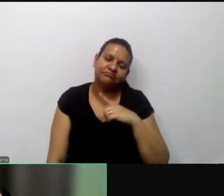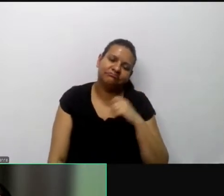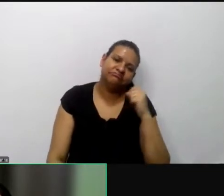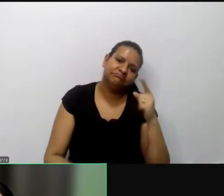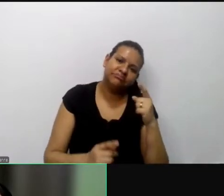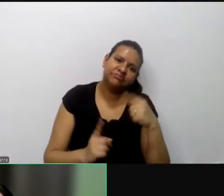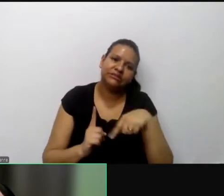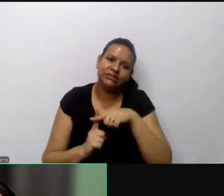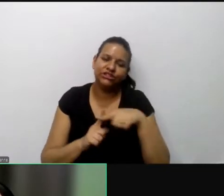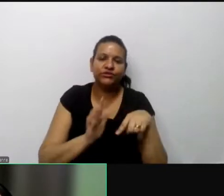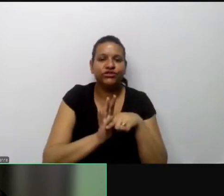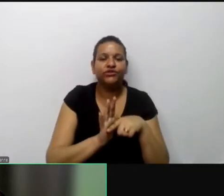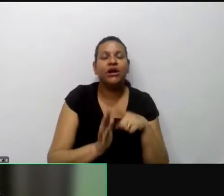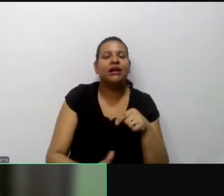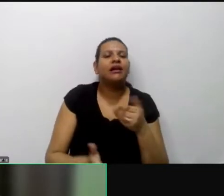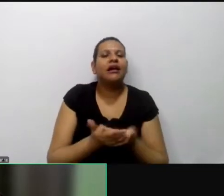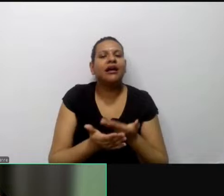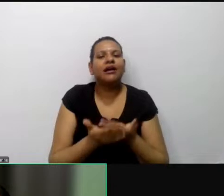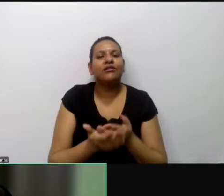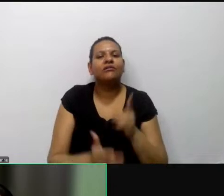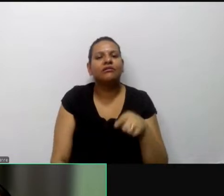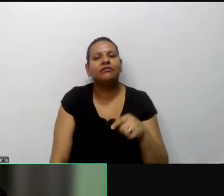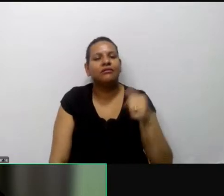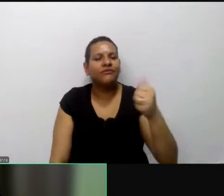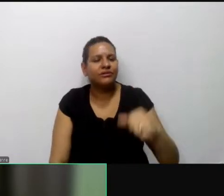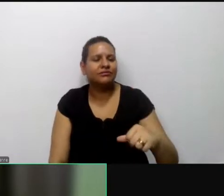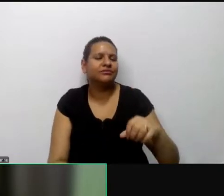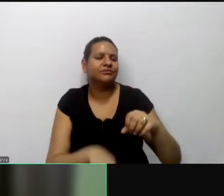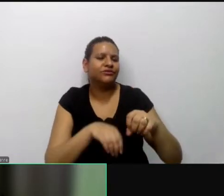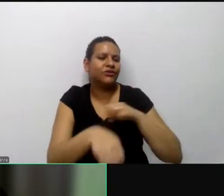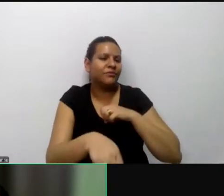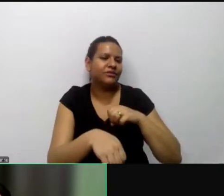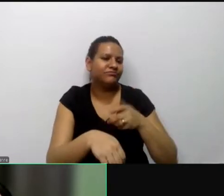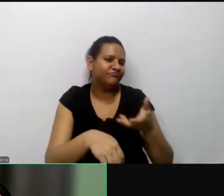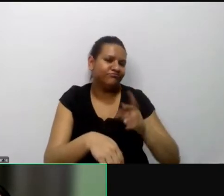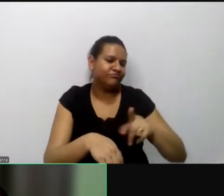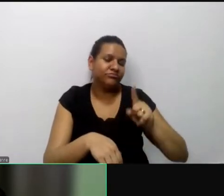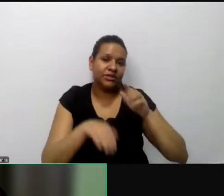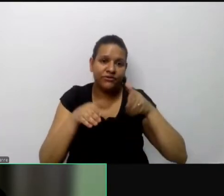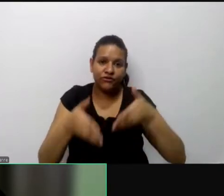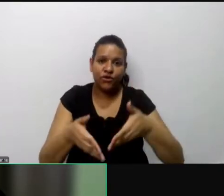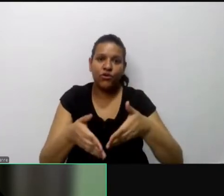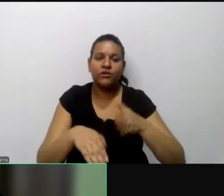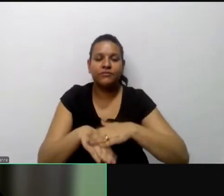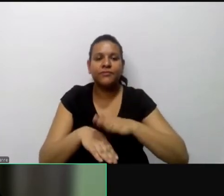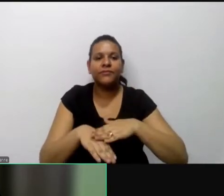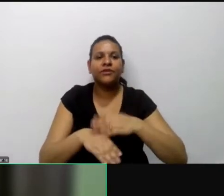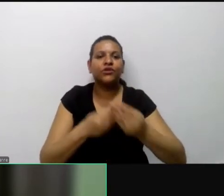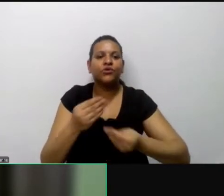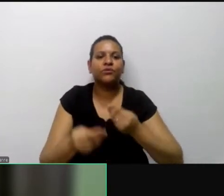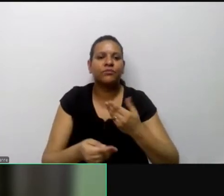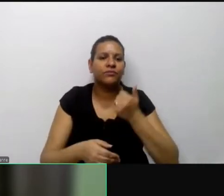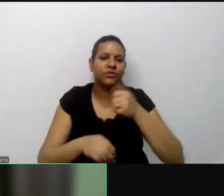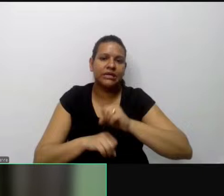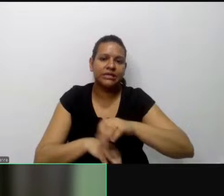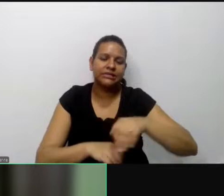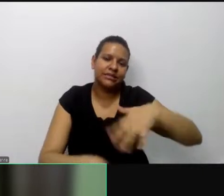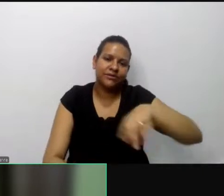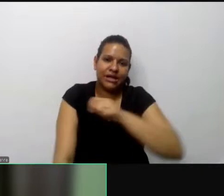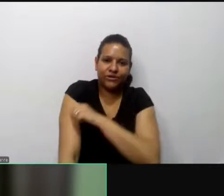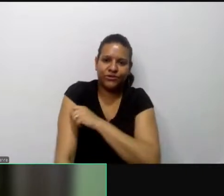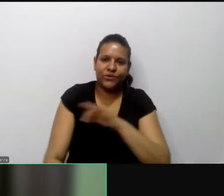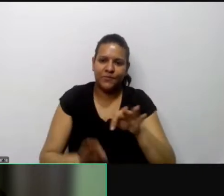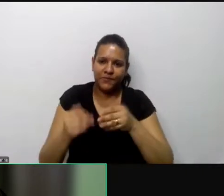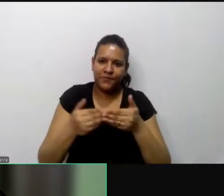gente deixa de ter uma aula com uma avaliação formativa e uma aula com foco em produção para estar ensinando os estudantes a se preparar para uma prova,